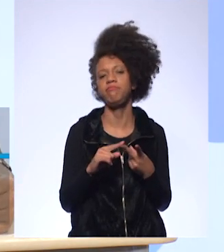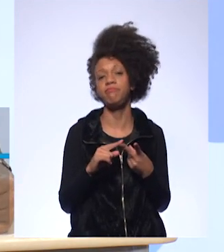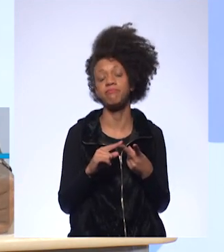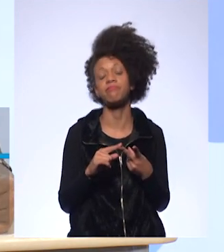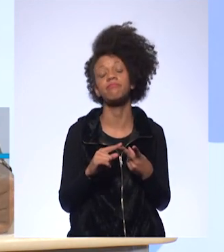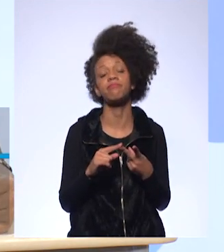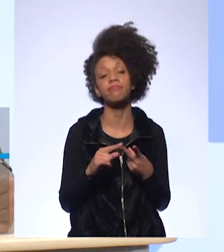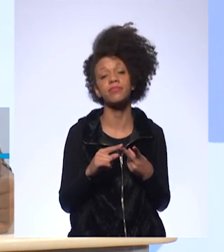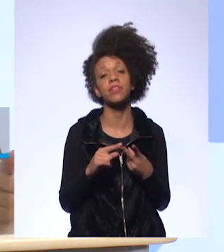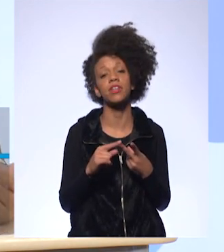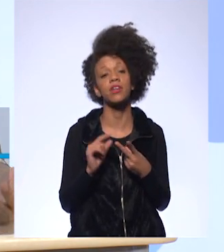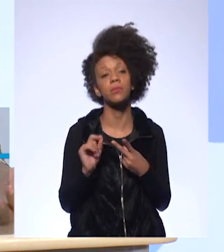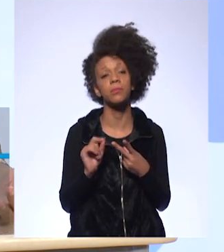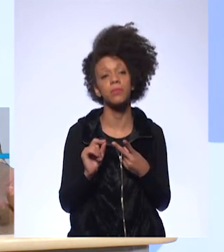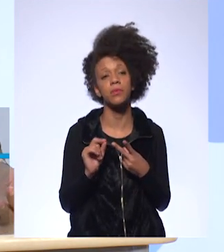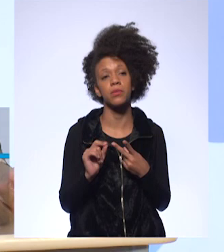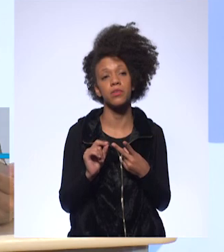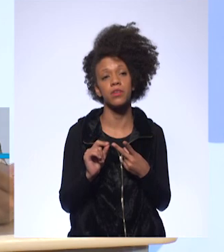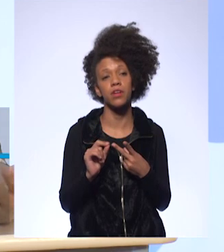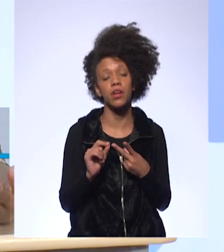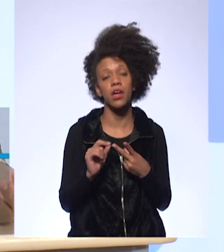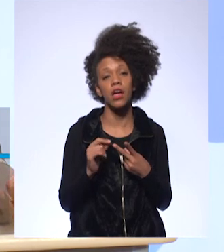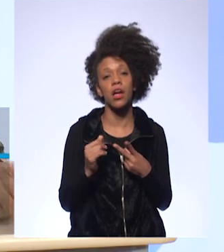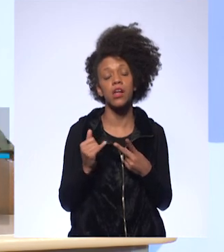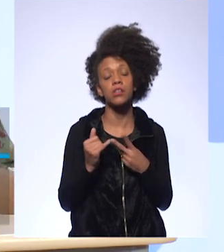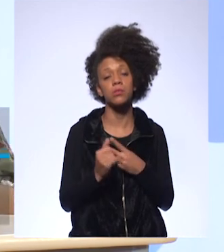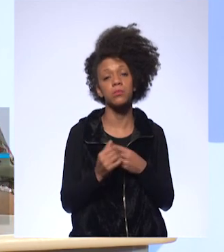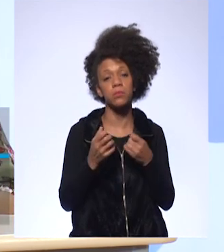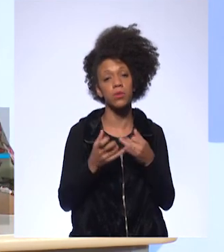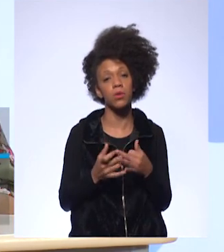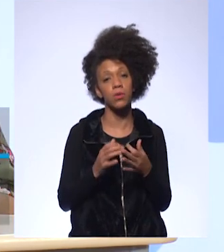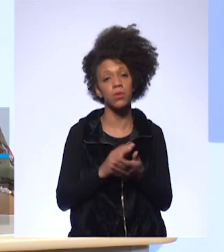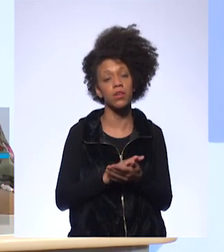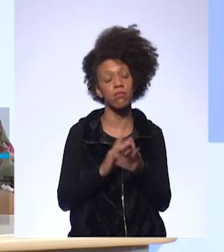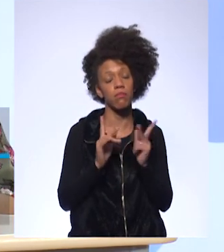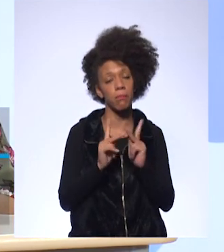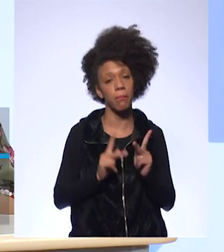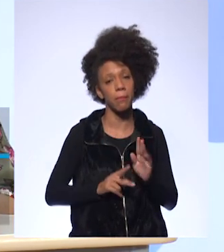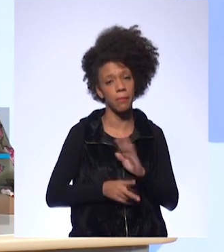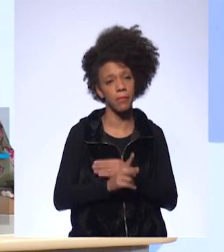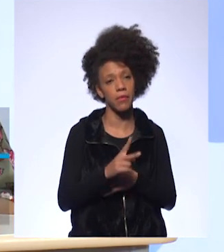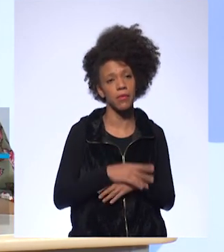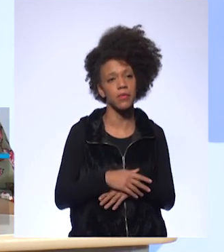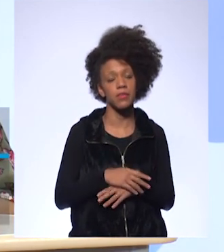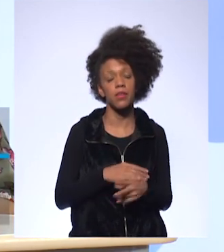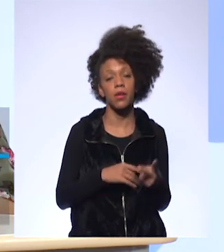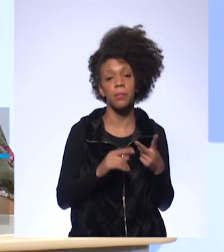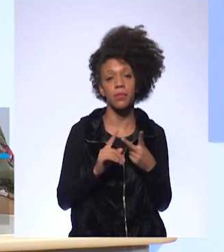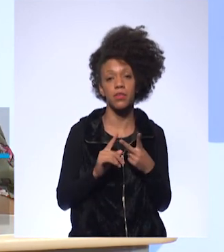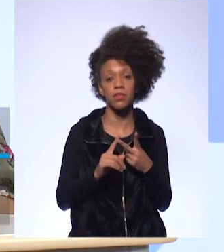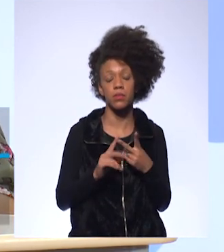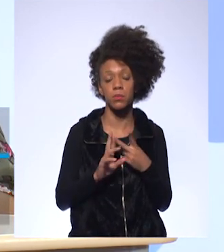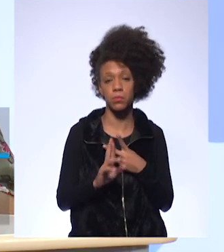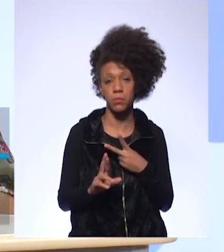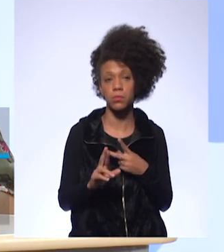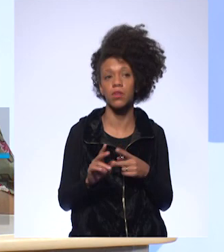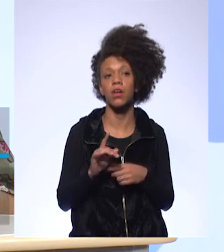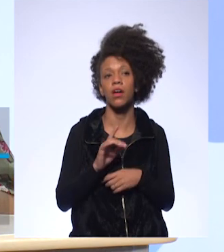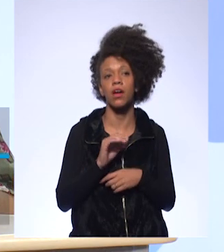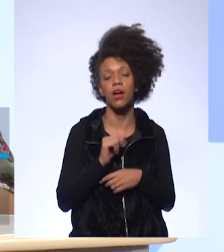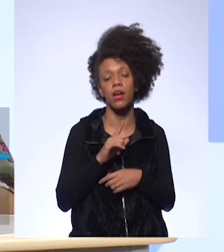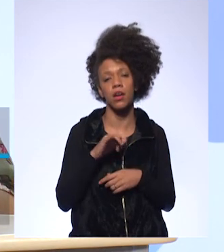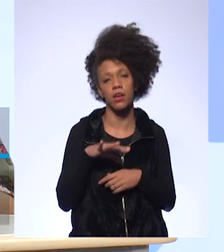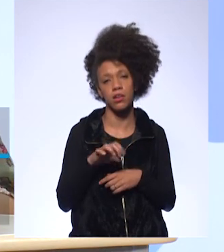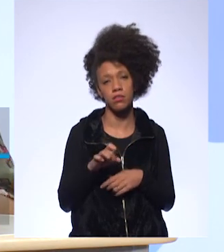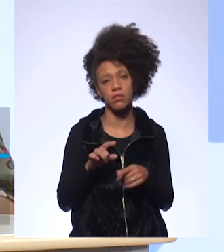para a segunda questão, ele disse que é para manter a paz, né? Para a segunda pergunta, a Alice também disse que o objetivo